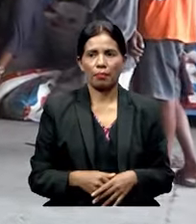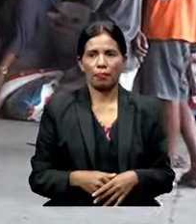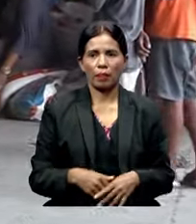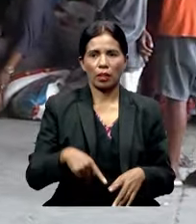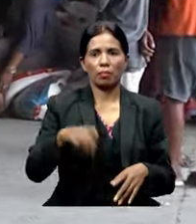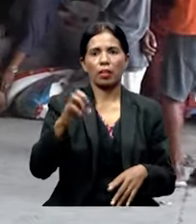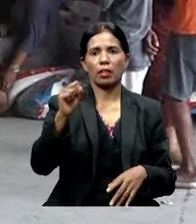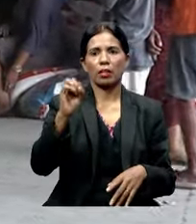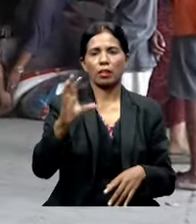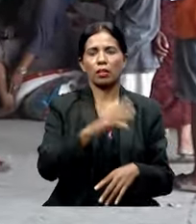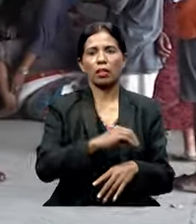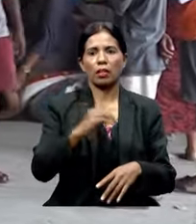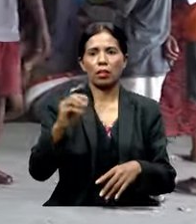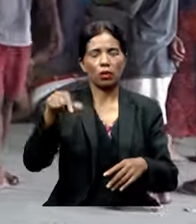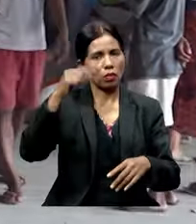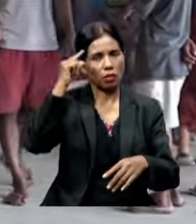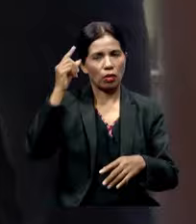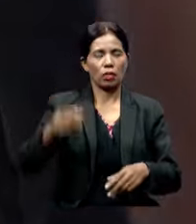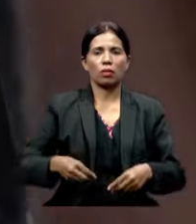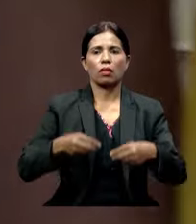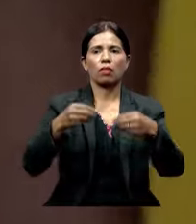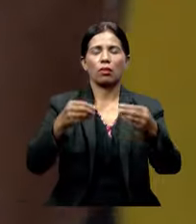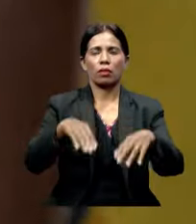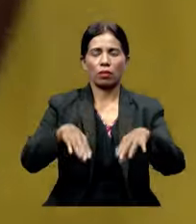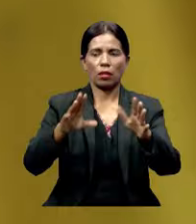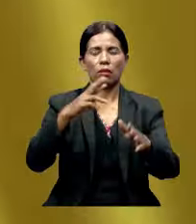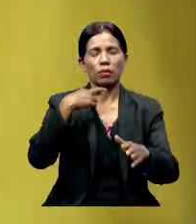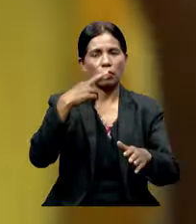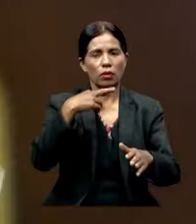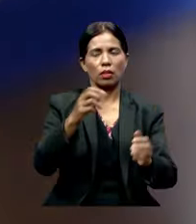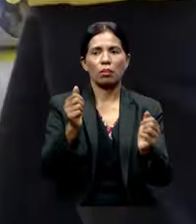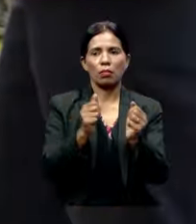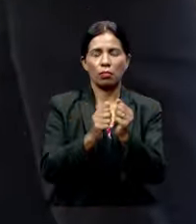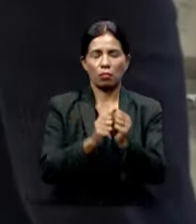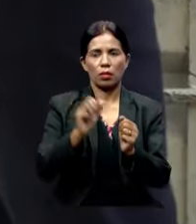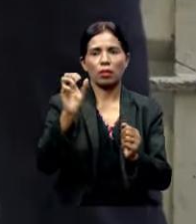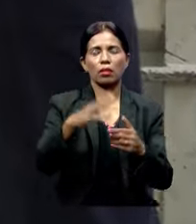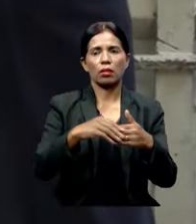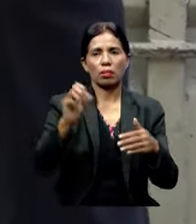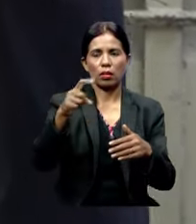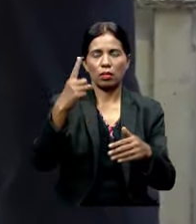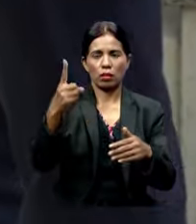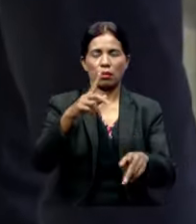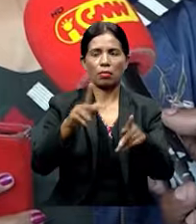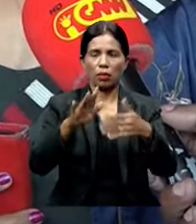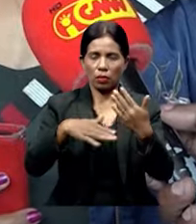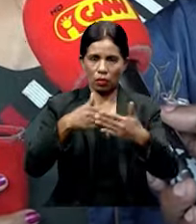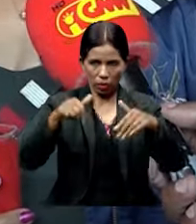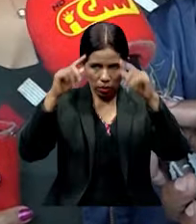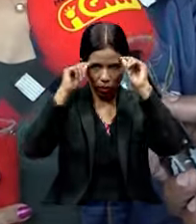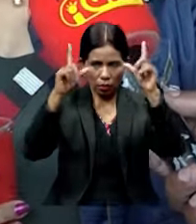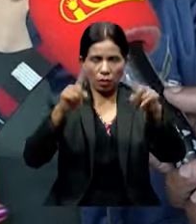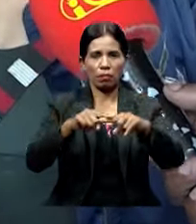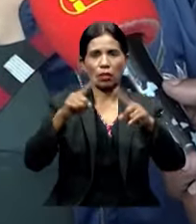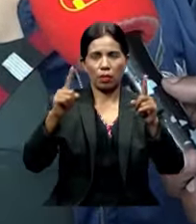una empresa importadora nebe governo subsidia podi fan fos hofolin dolar sangra singida ba komunidade ia territorio laran tomat mai be